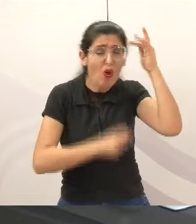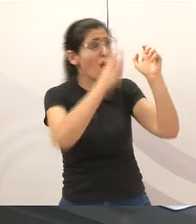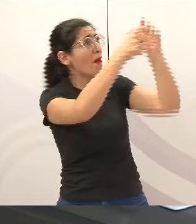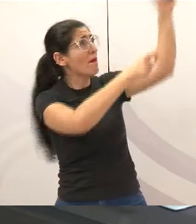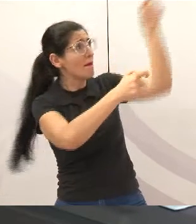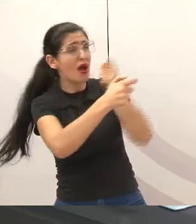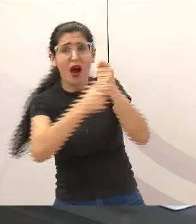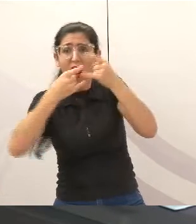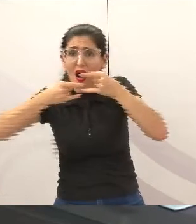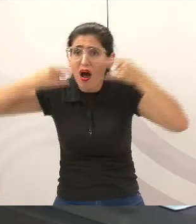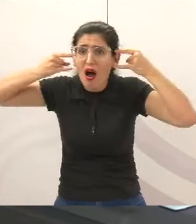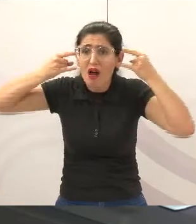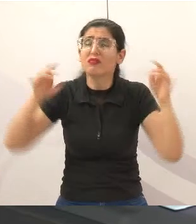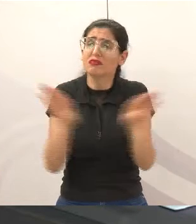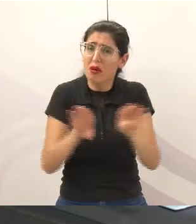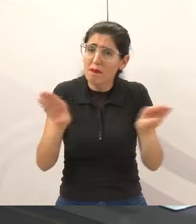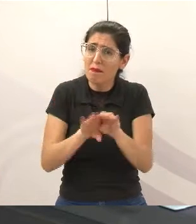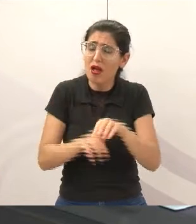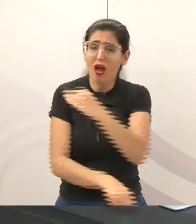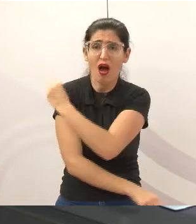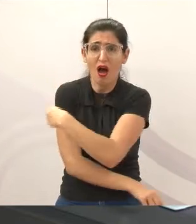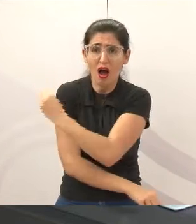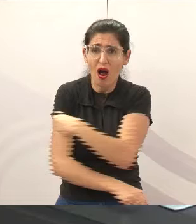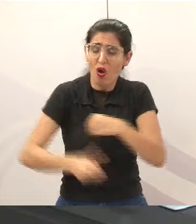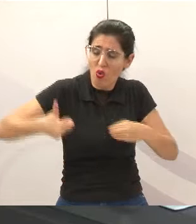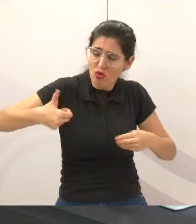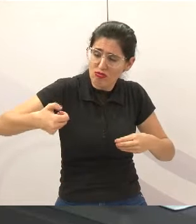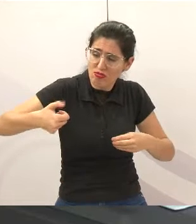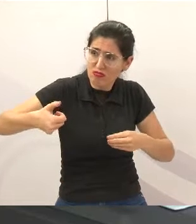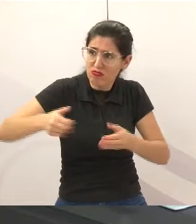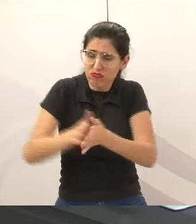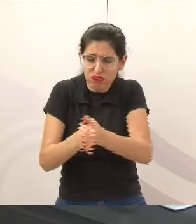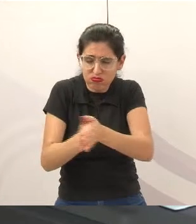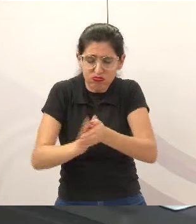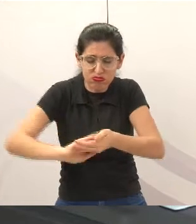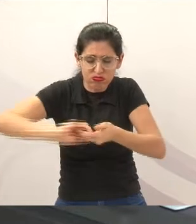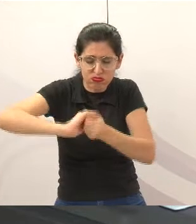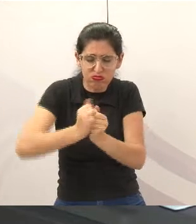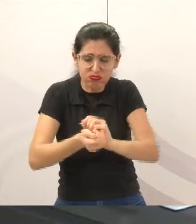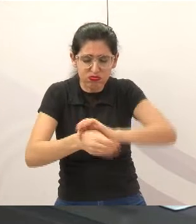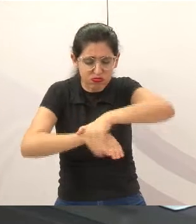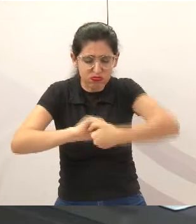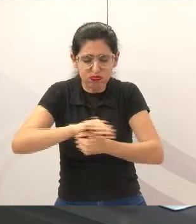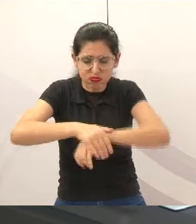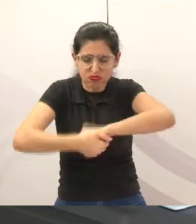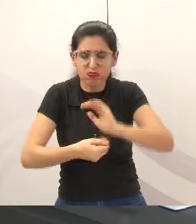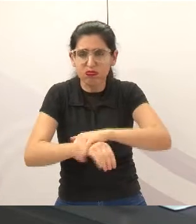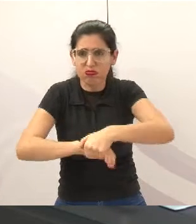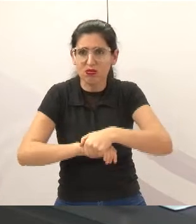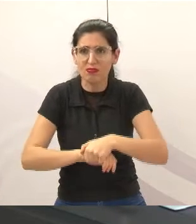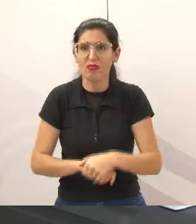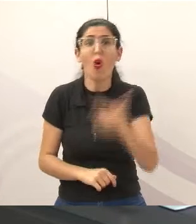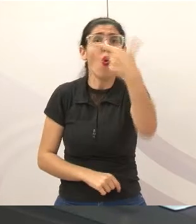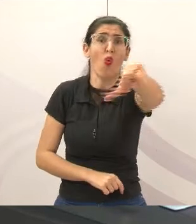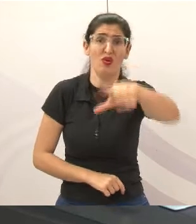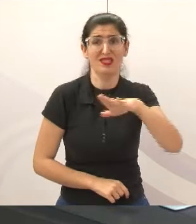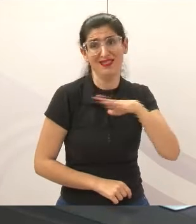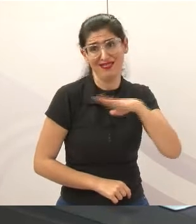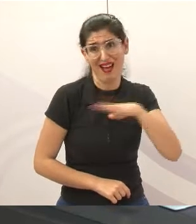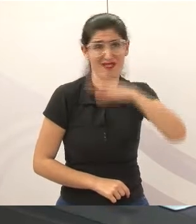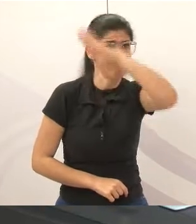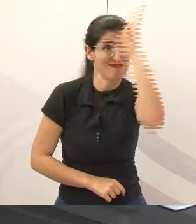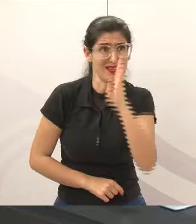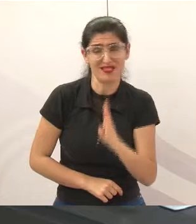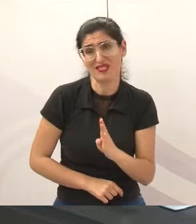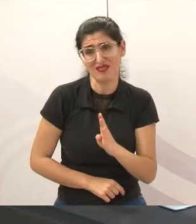só máscaras, como álcool em gel, como também, como já está sendo feito em algumas cidades do